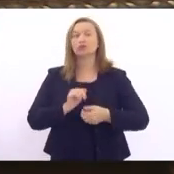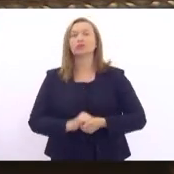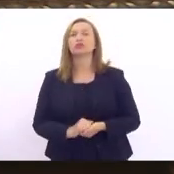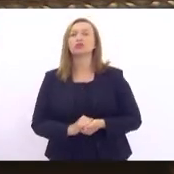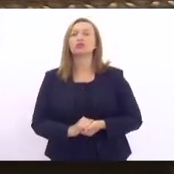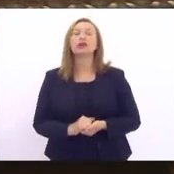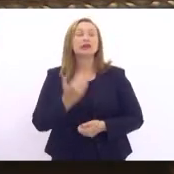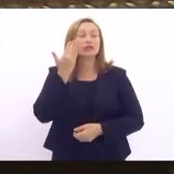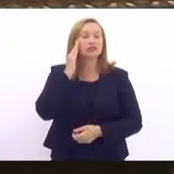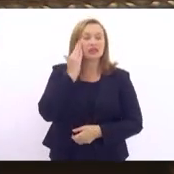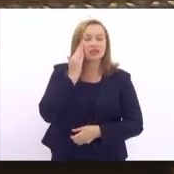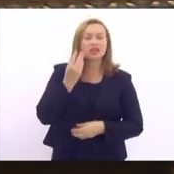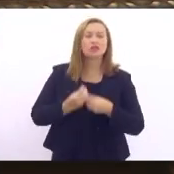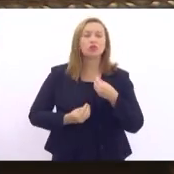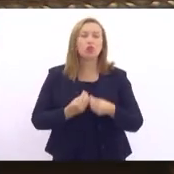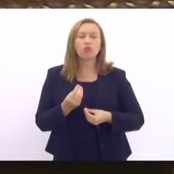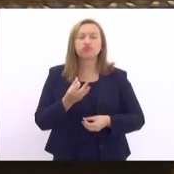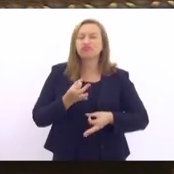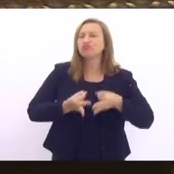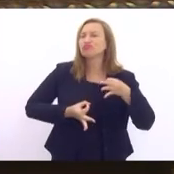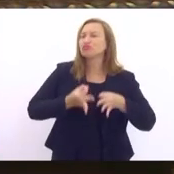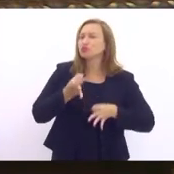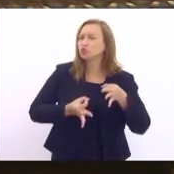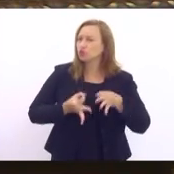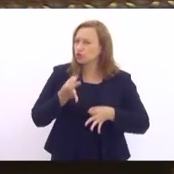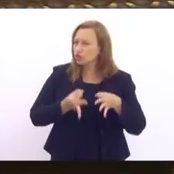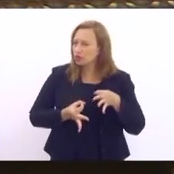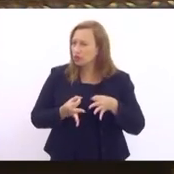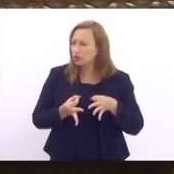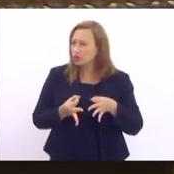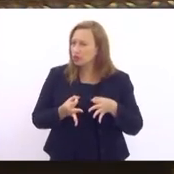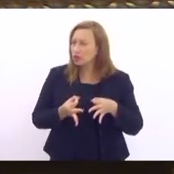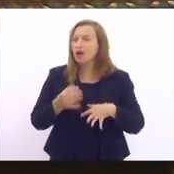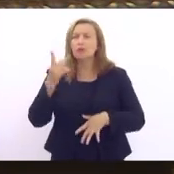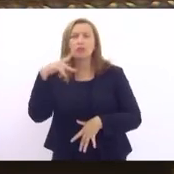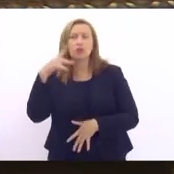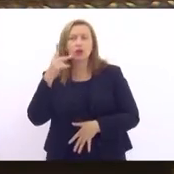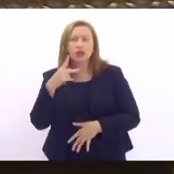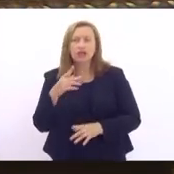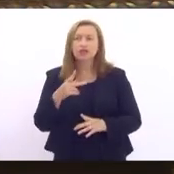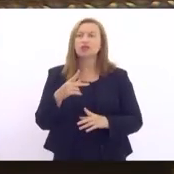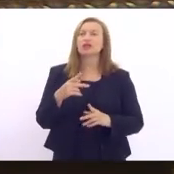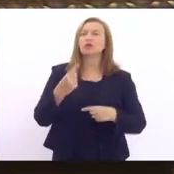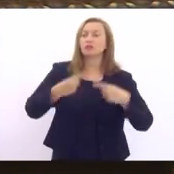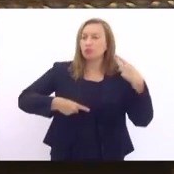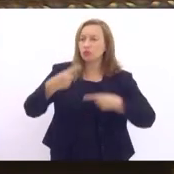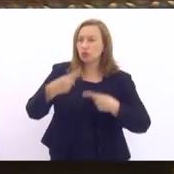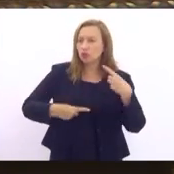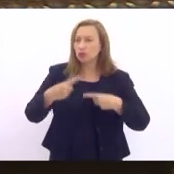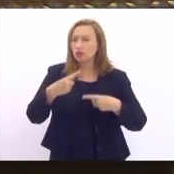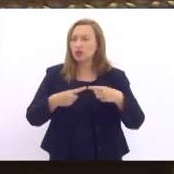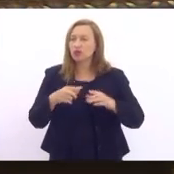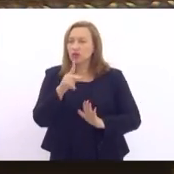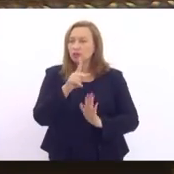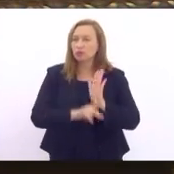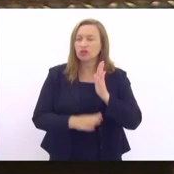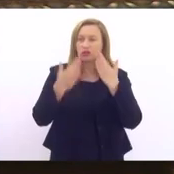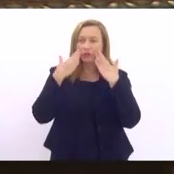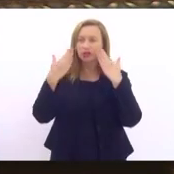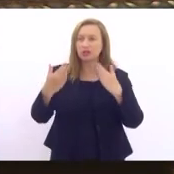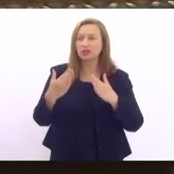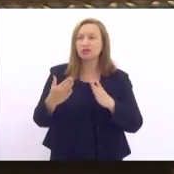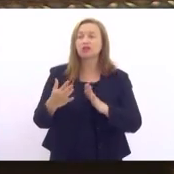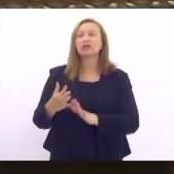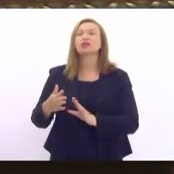como acertada a política pública que vai materializada no projeto apresentado pela mensagem do Executivo.